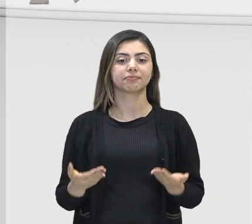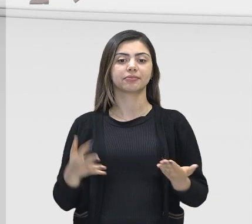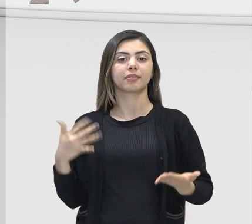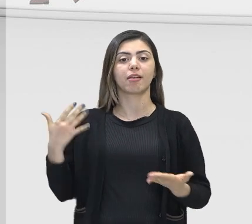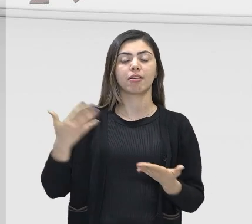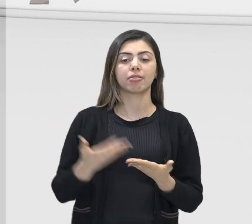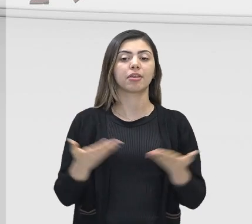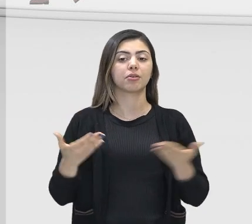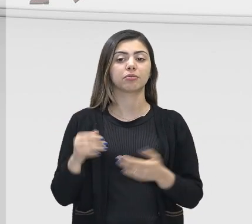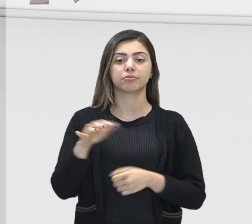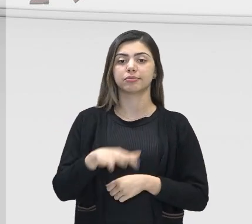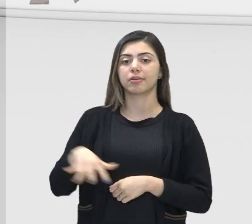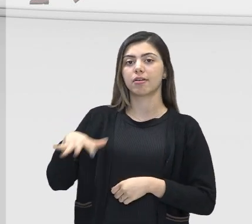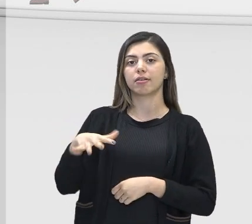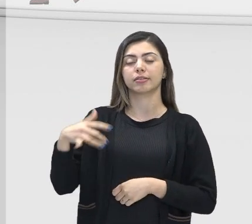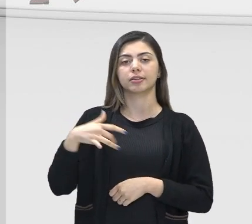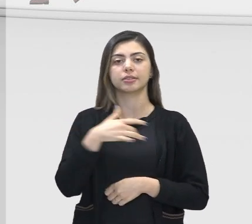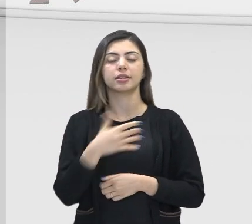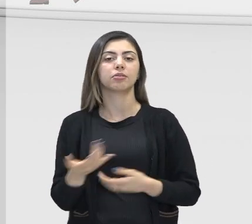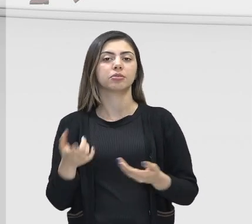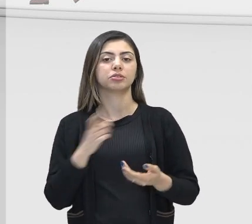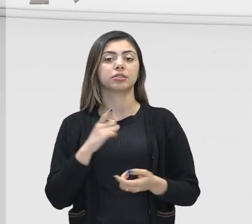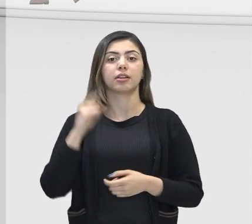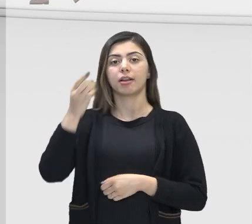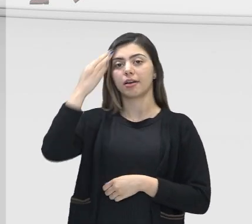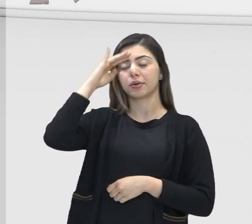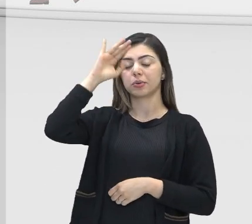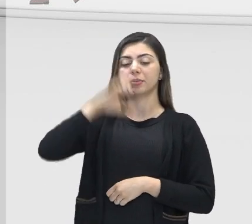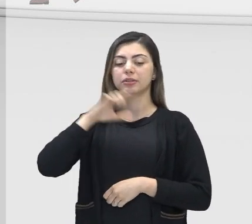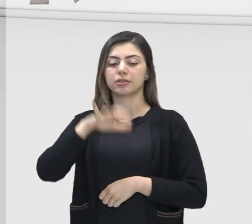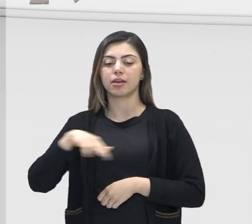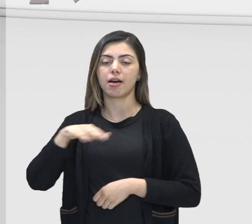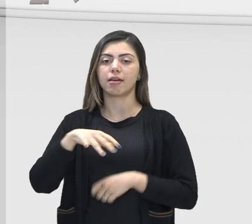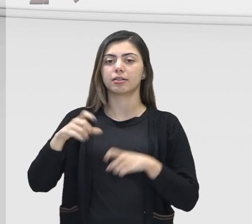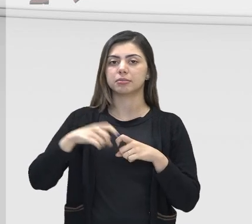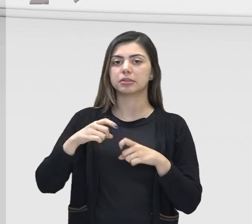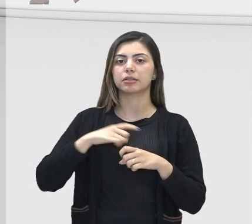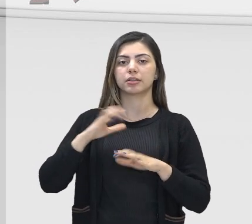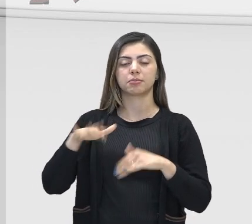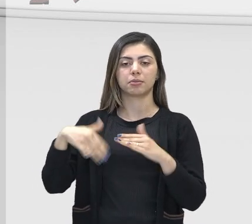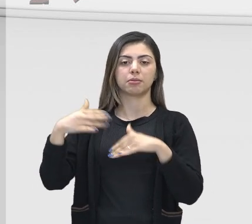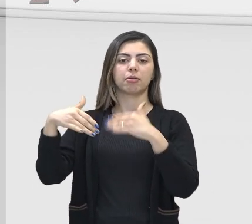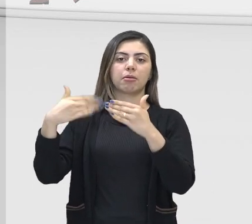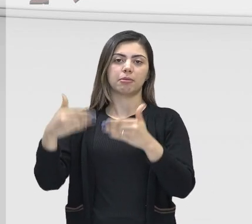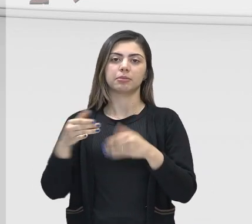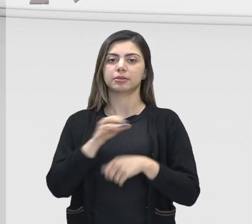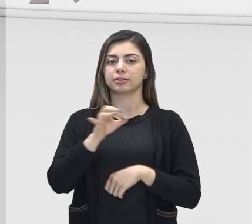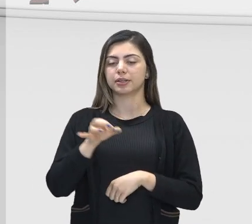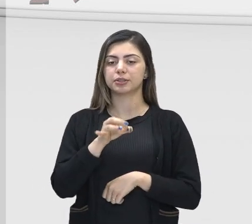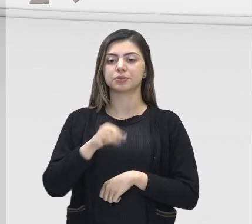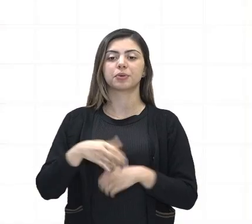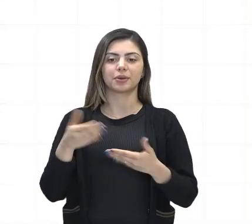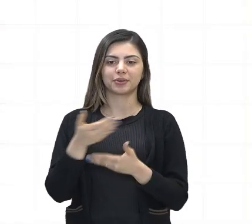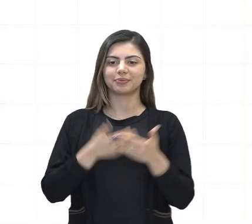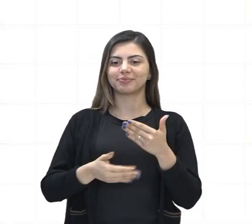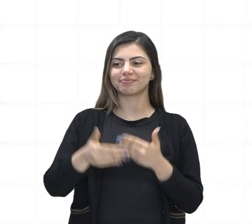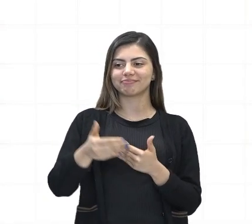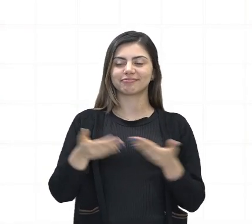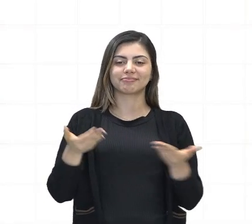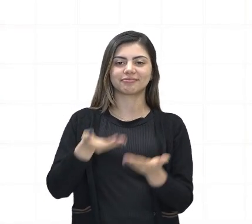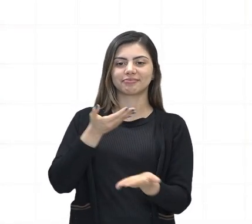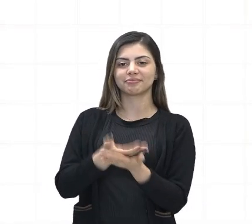a saúde de Cuba, né, a medicina cubana é bastante desenvolvida por lá, né, bastante reconhecida por conta disso. Vamos continuar verificando